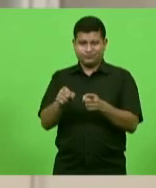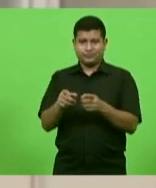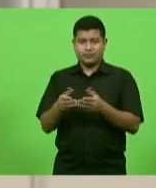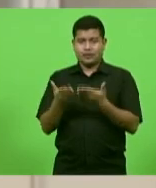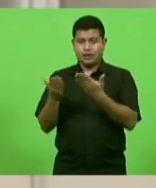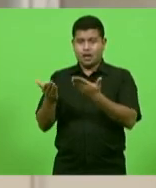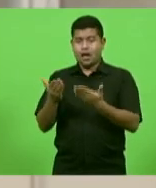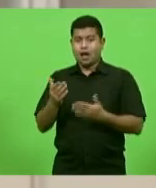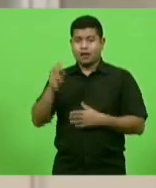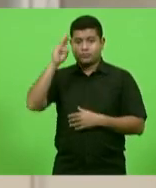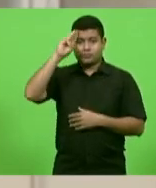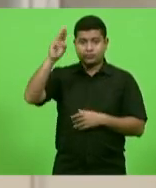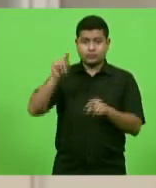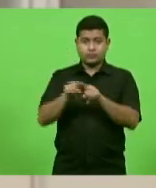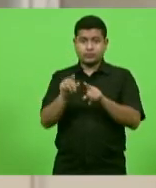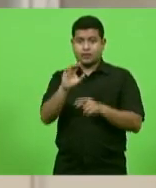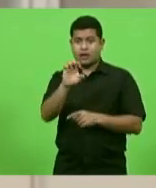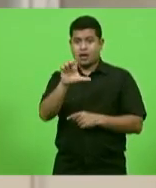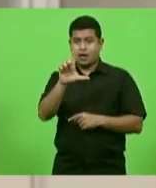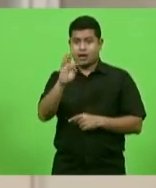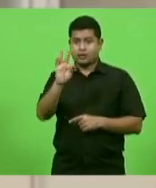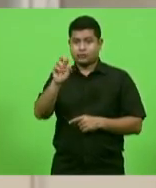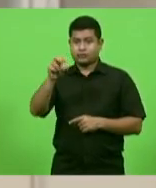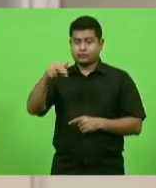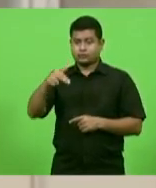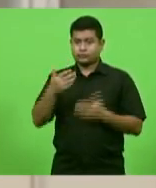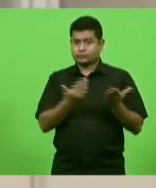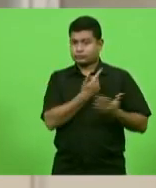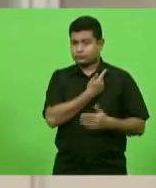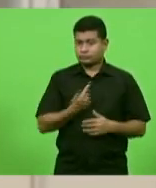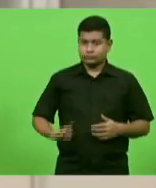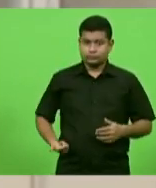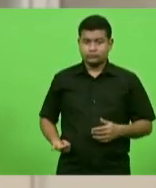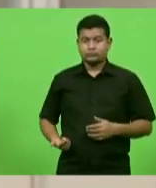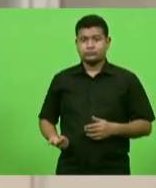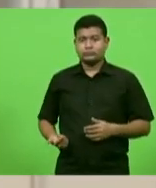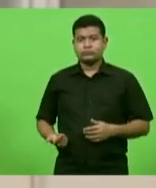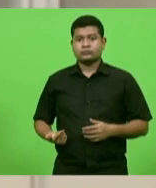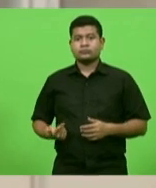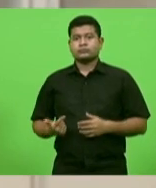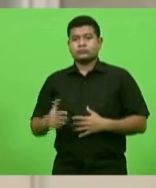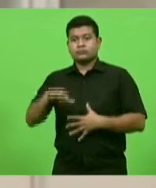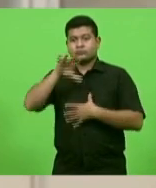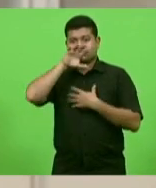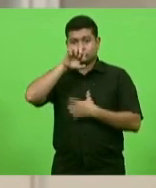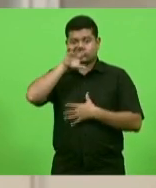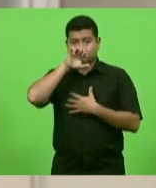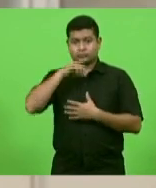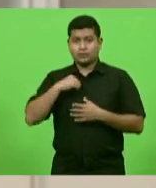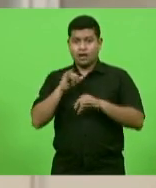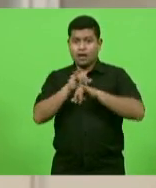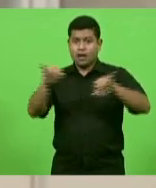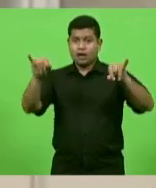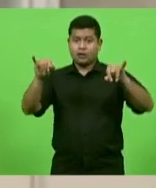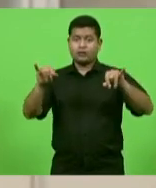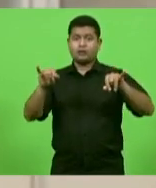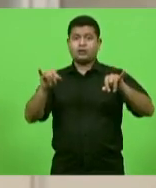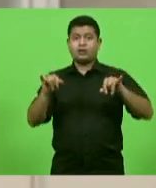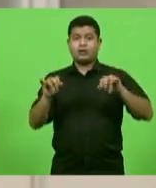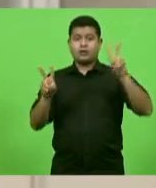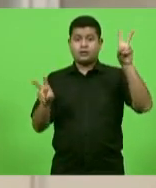presente Carlos Moisés e é óculos e feriram o governador questionado sobre os respiradores anunciou